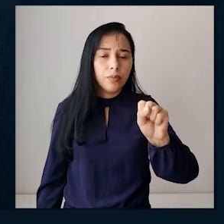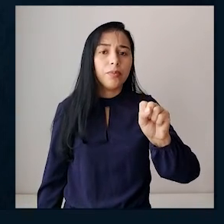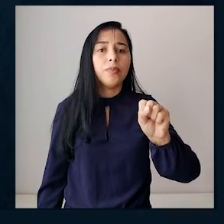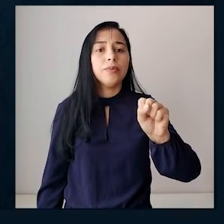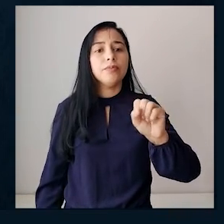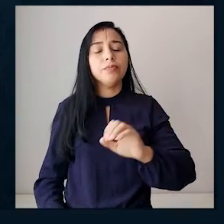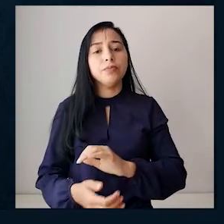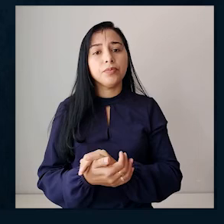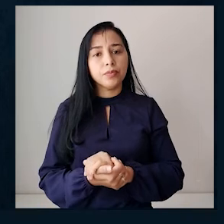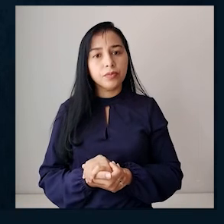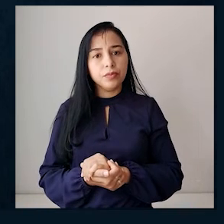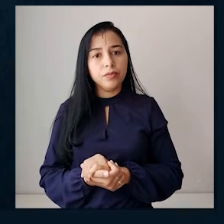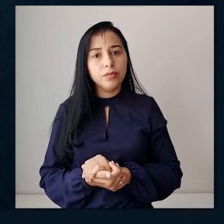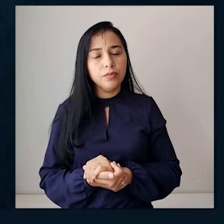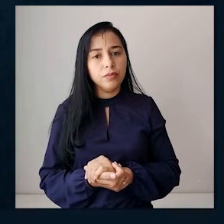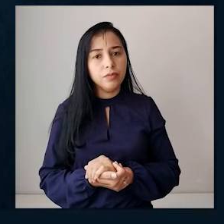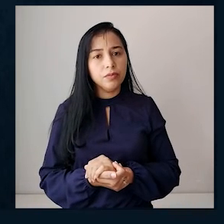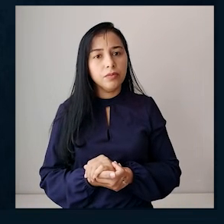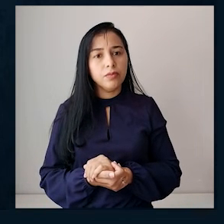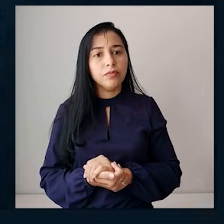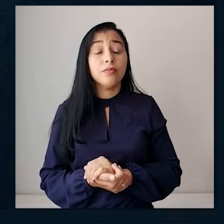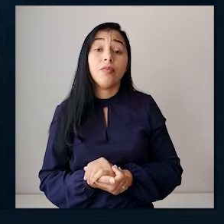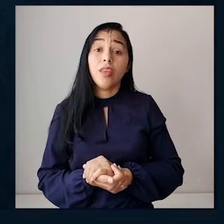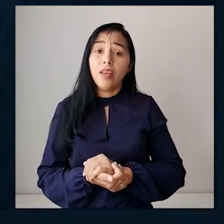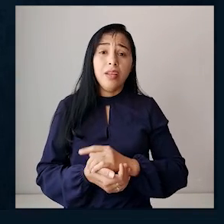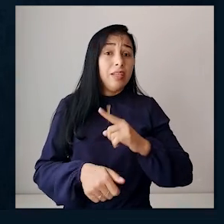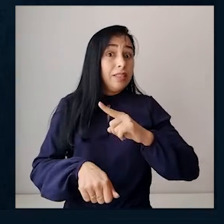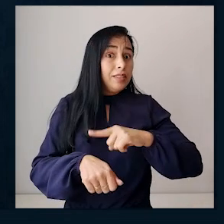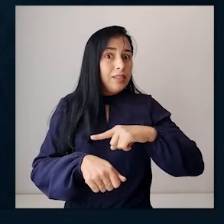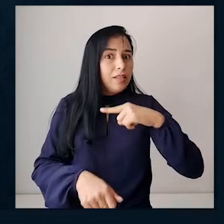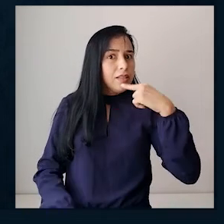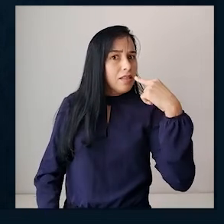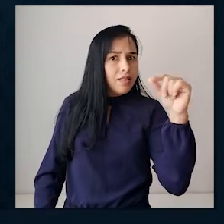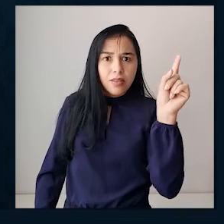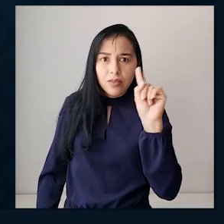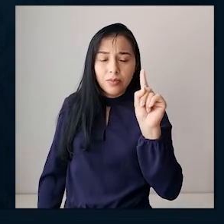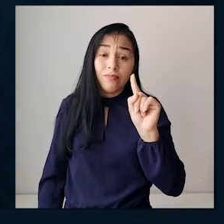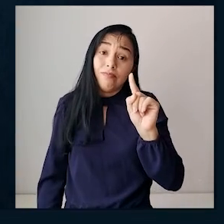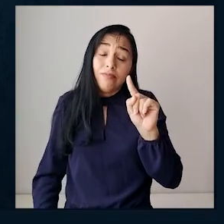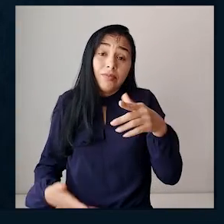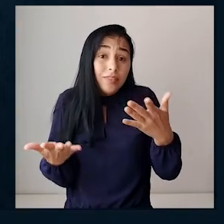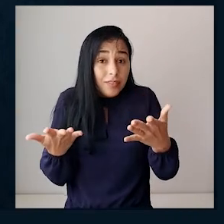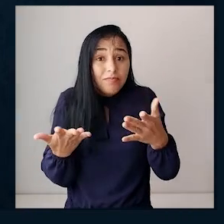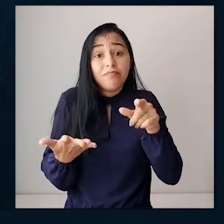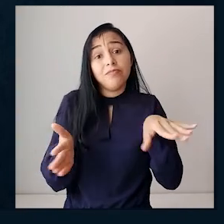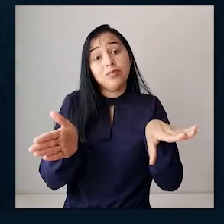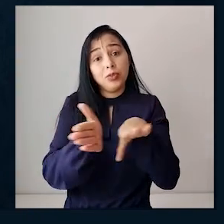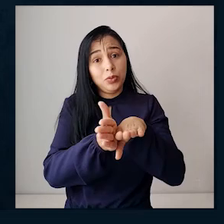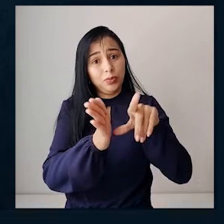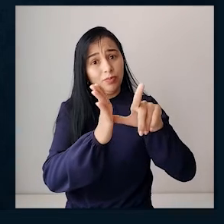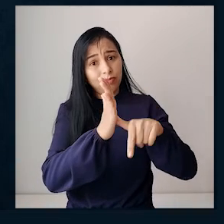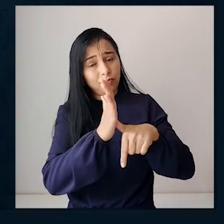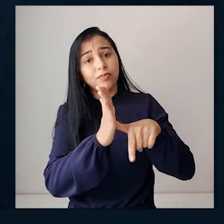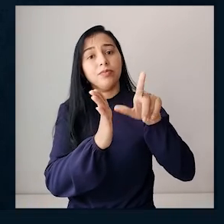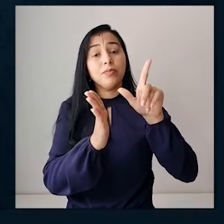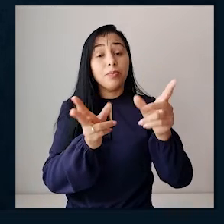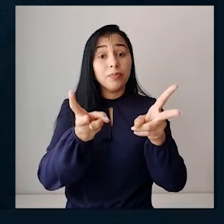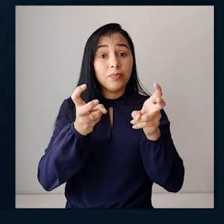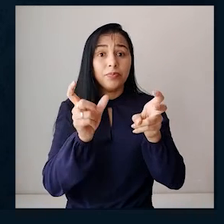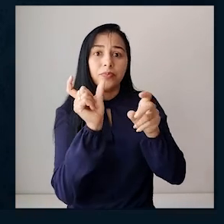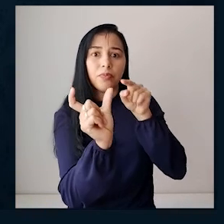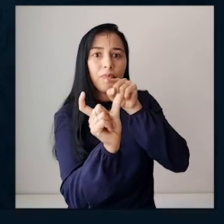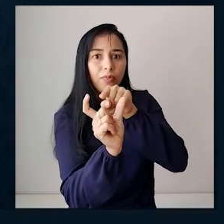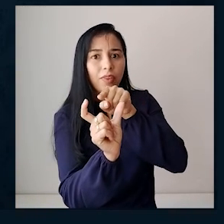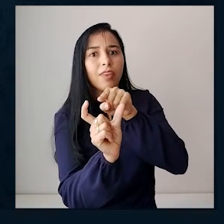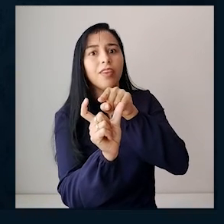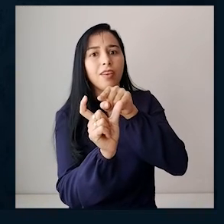orações, não saiu cedo, logo chegou atrasado, a gente vê a presença da conjunção